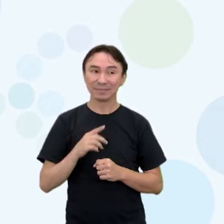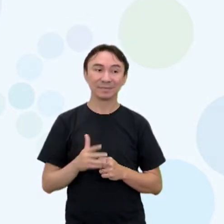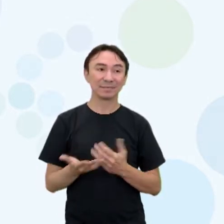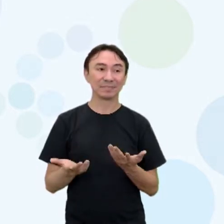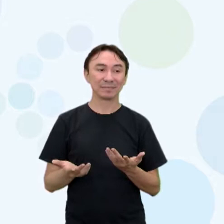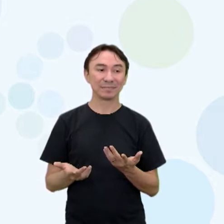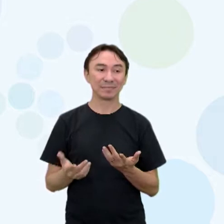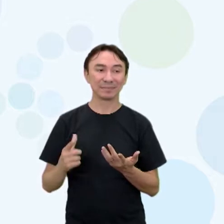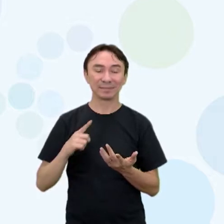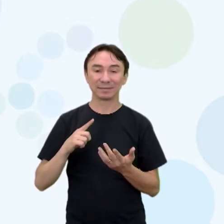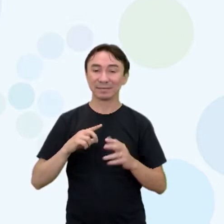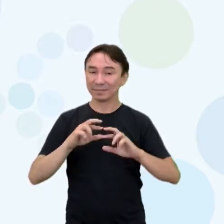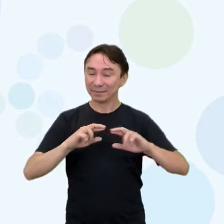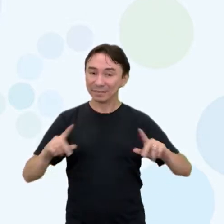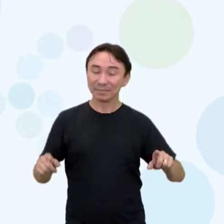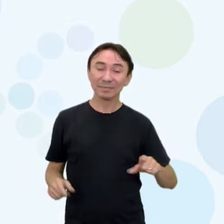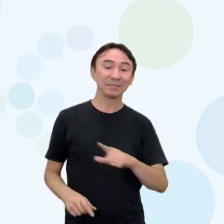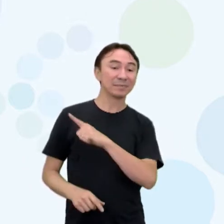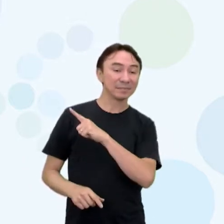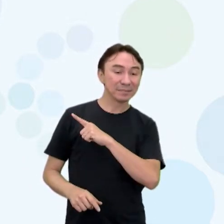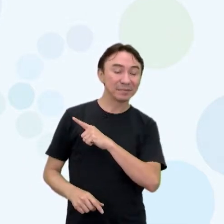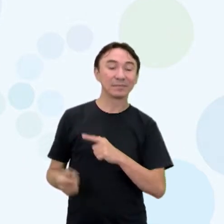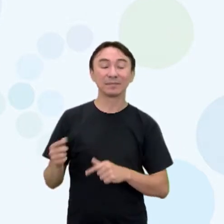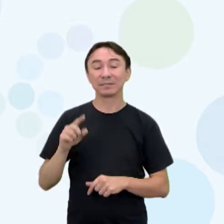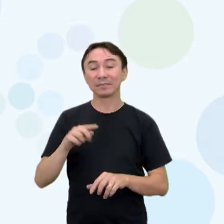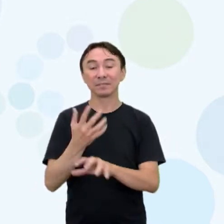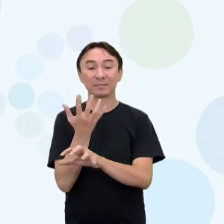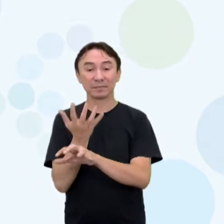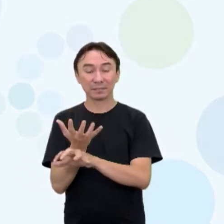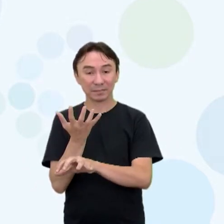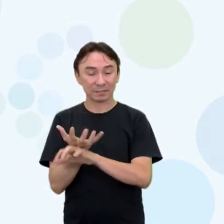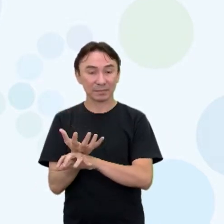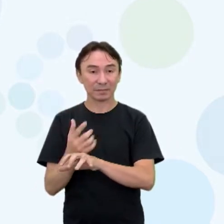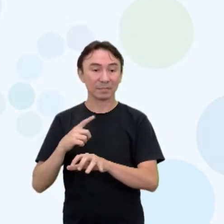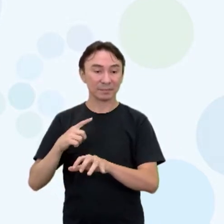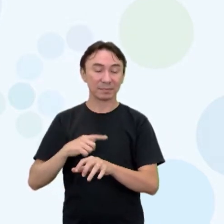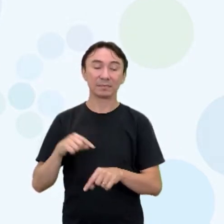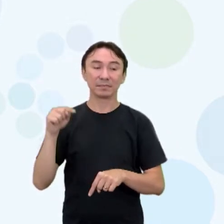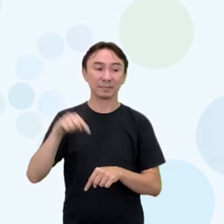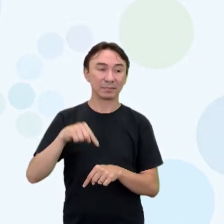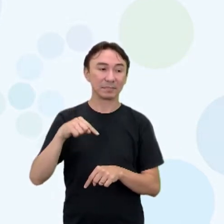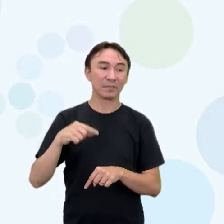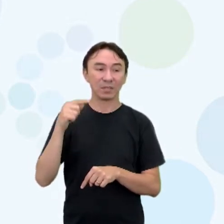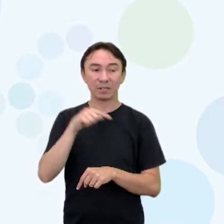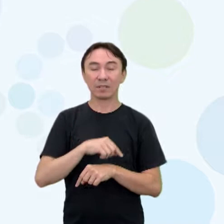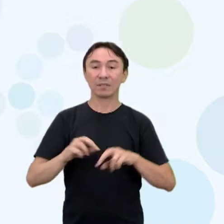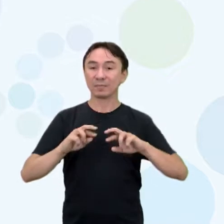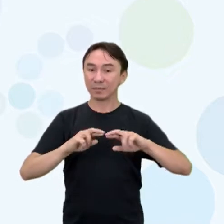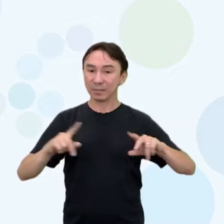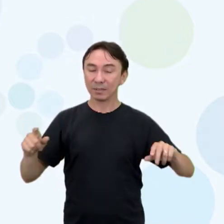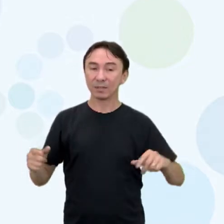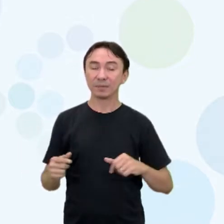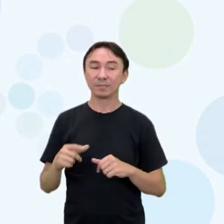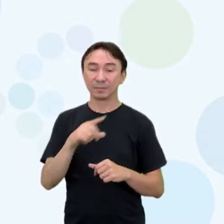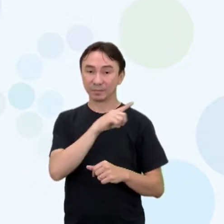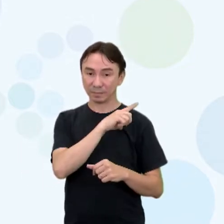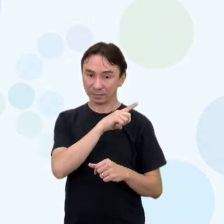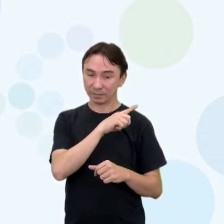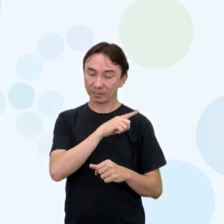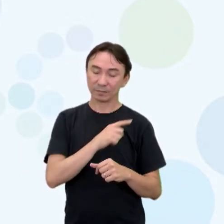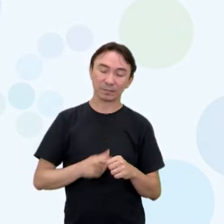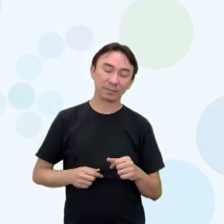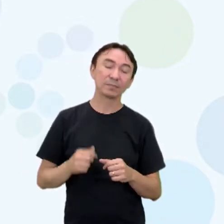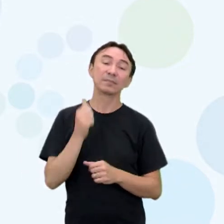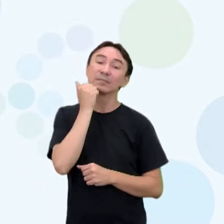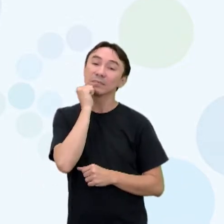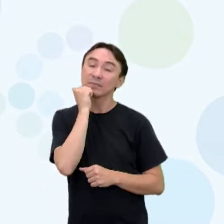integrados aí, né? Então, vocês devem ter percebido que as nossas aulas se integram aí com as ciências humanas e sociais e aplicadas, né? E aí a gente trabalha a questão da